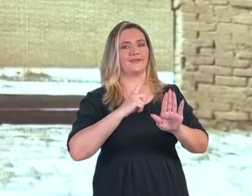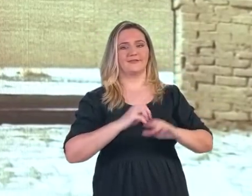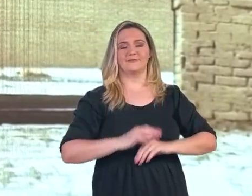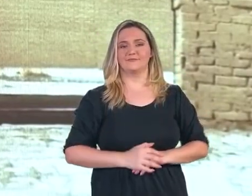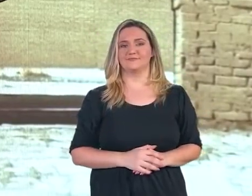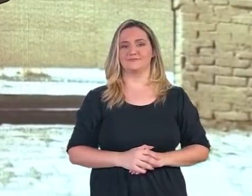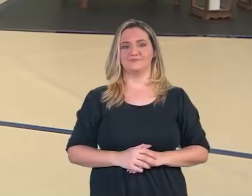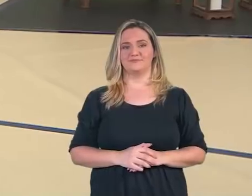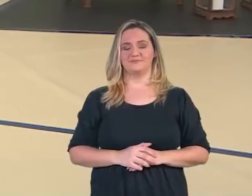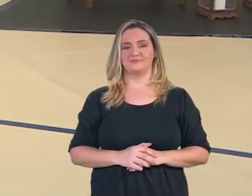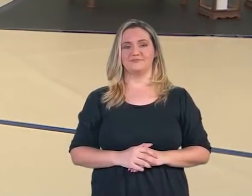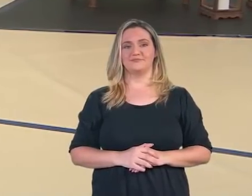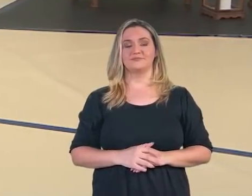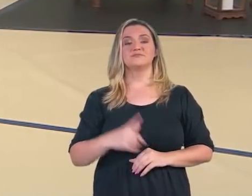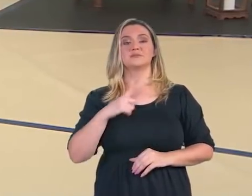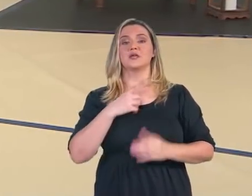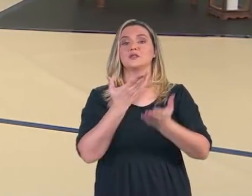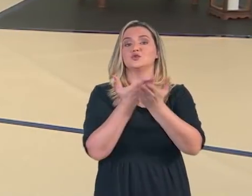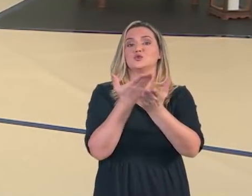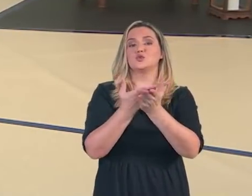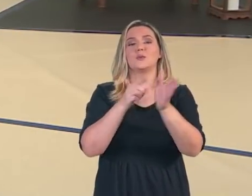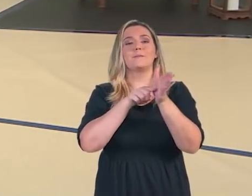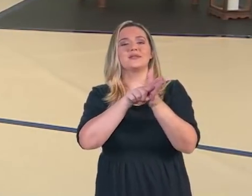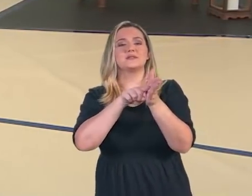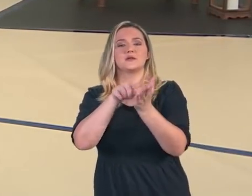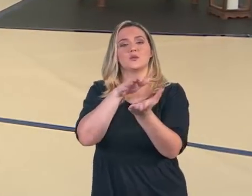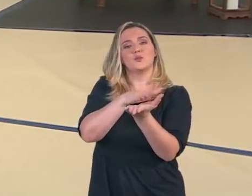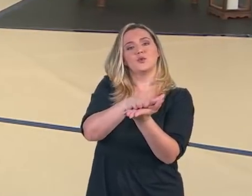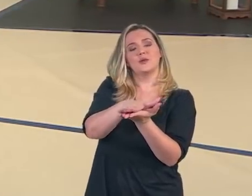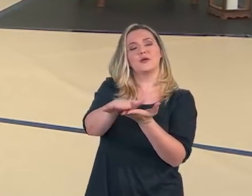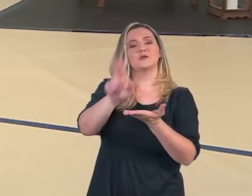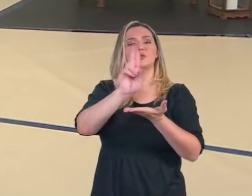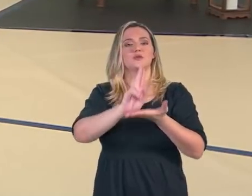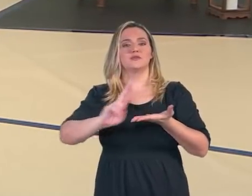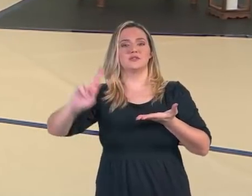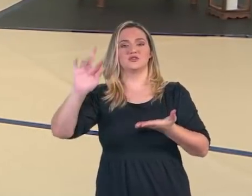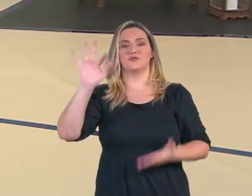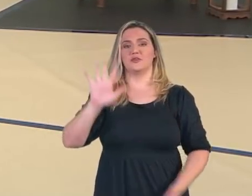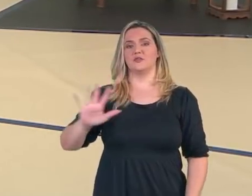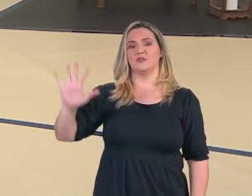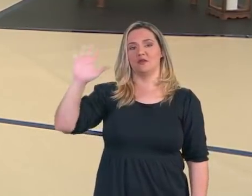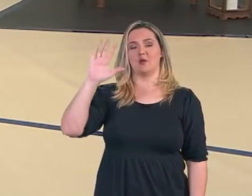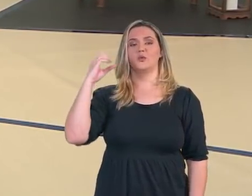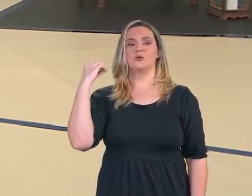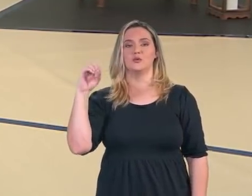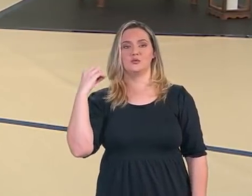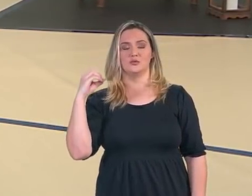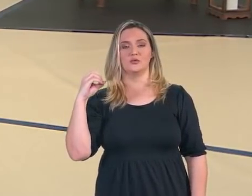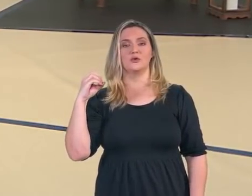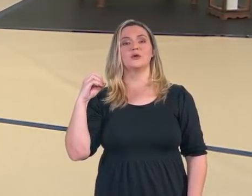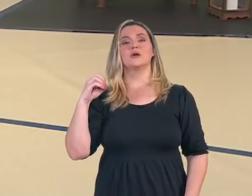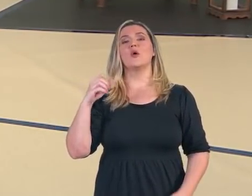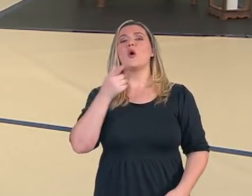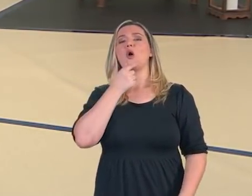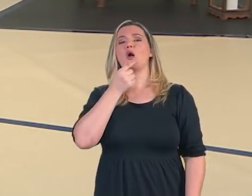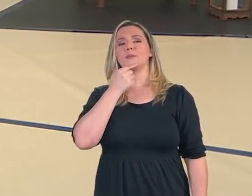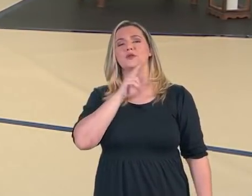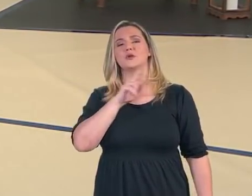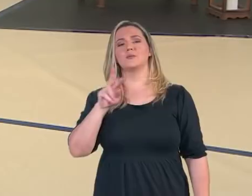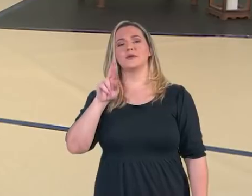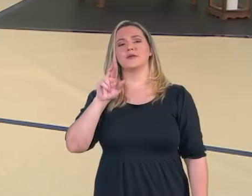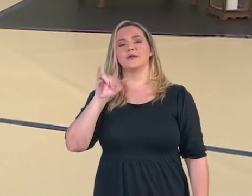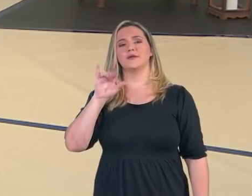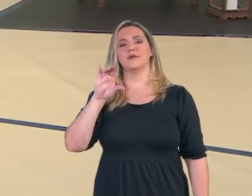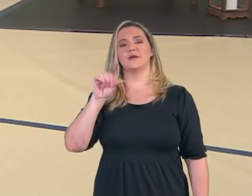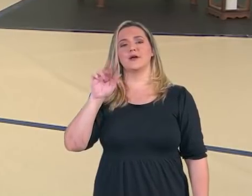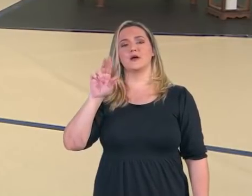princípios. De acordo com um estudo publicado pela Universidade Federal do Rio Grande do Sul, de autoria de Ricardo Mariano, um